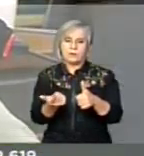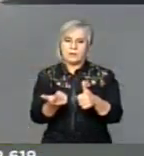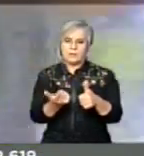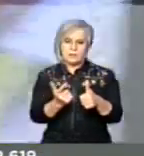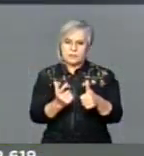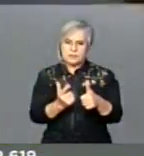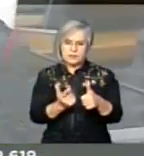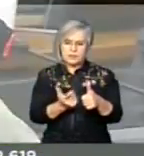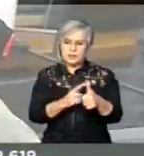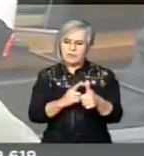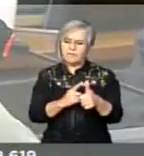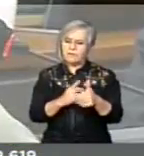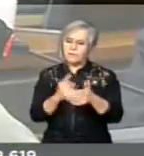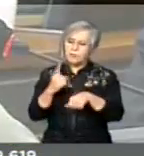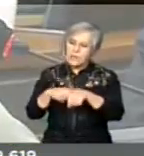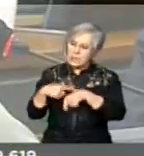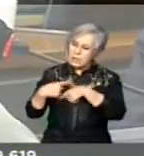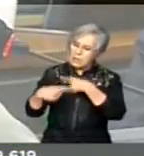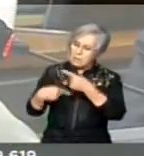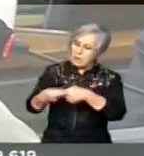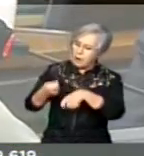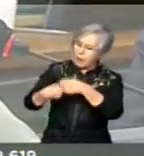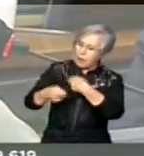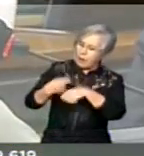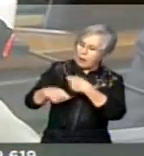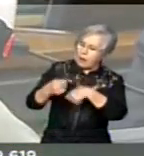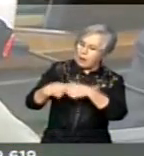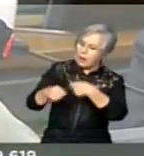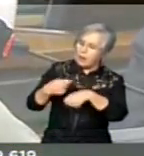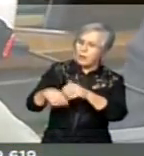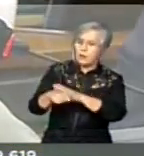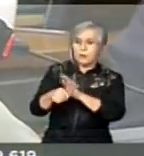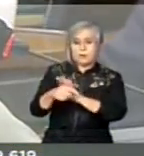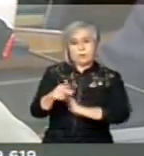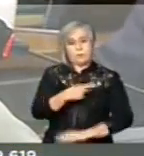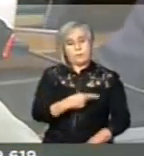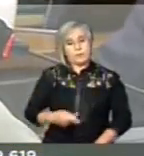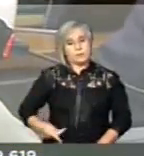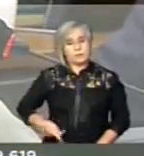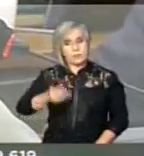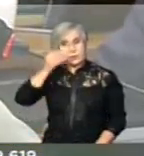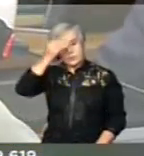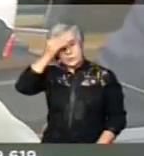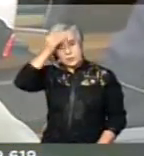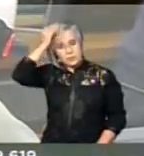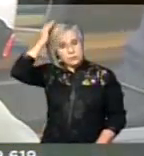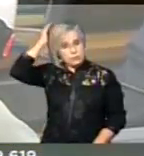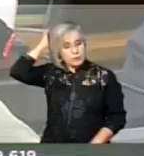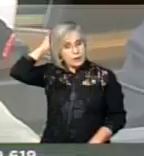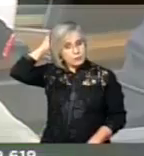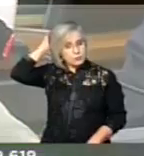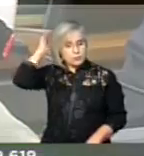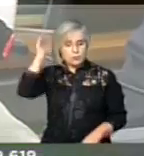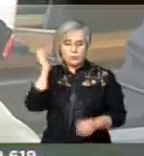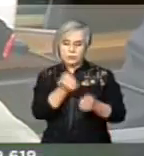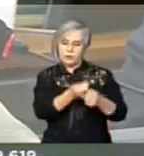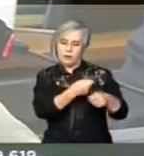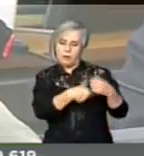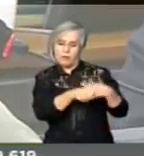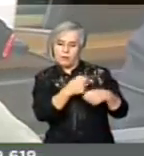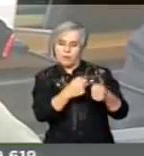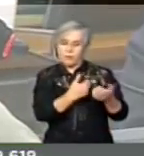longa barganha por parte do presidente real Eduardo Cunha, seja com o governo e o